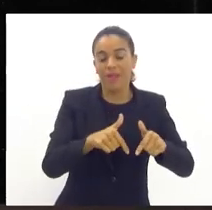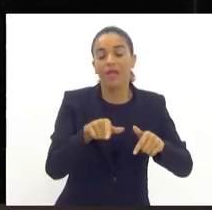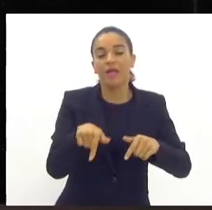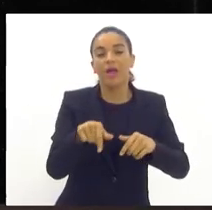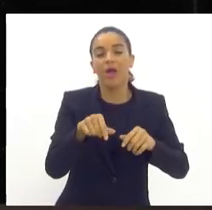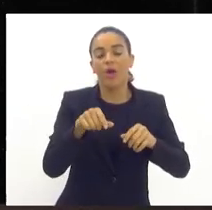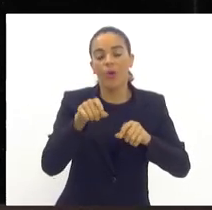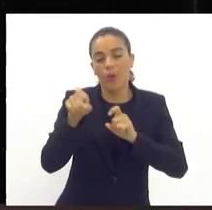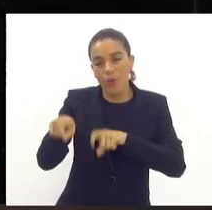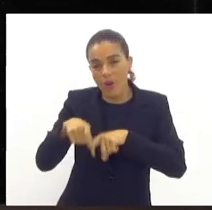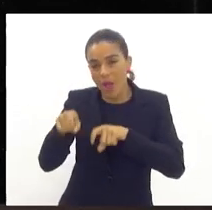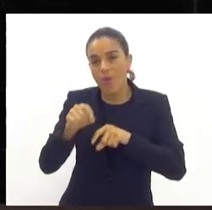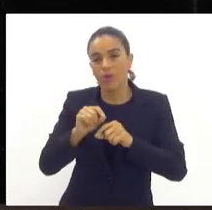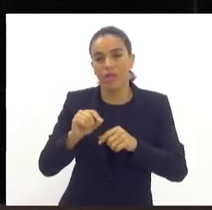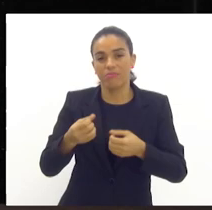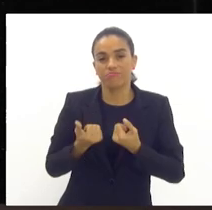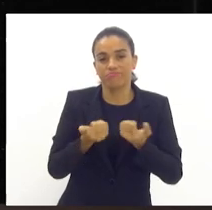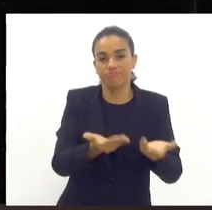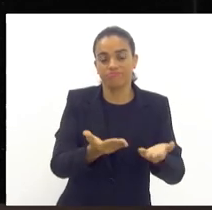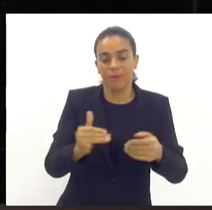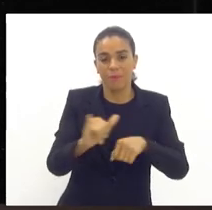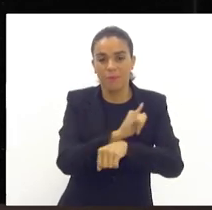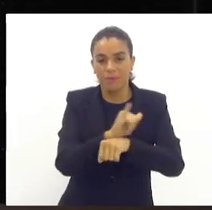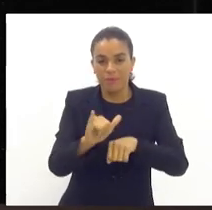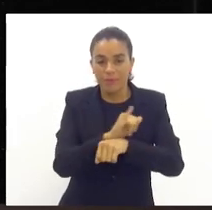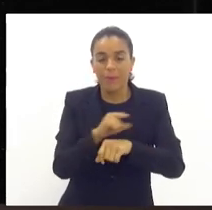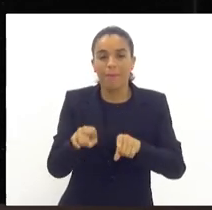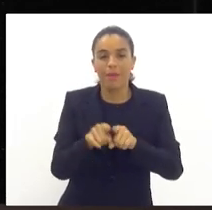proporcionar ainda meios para o cultivo de ervas